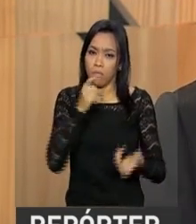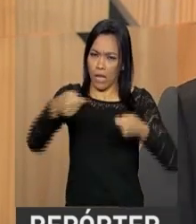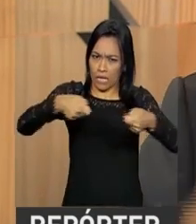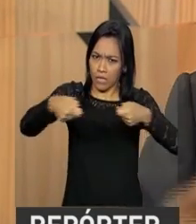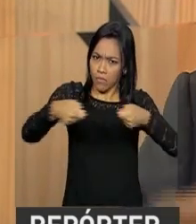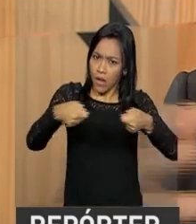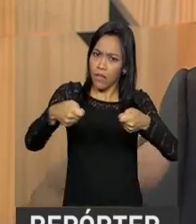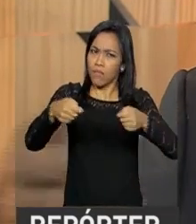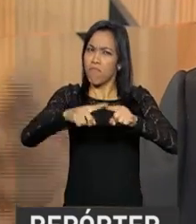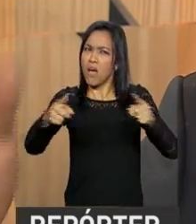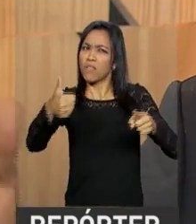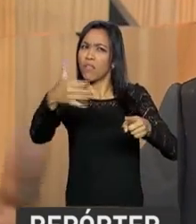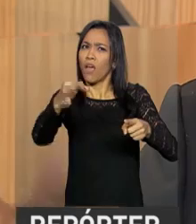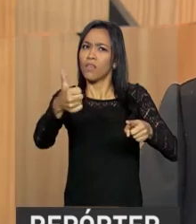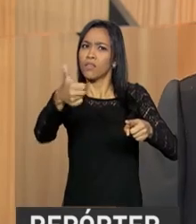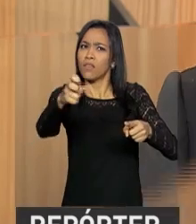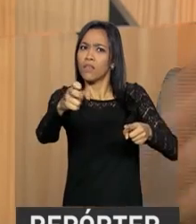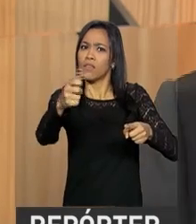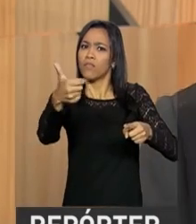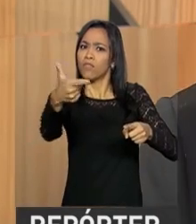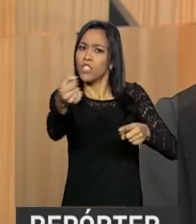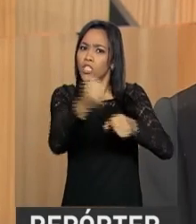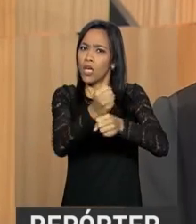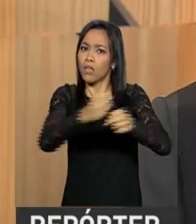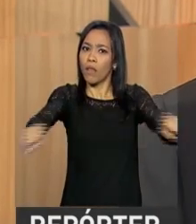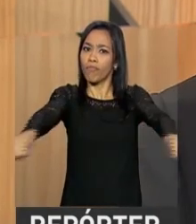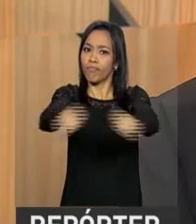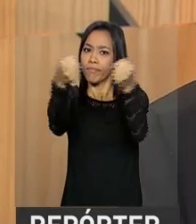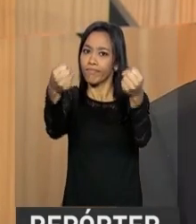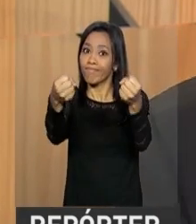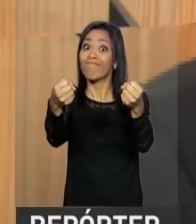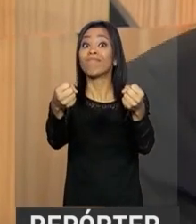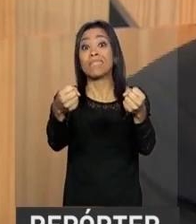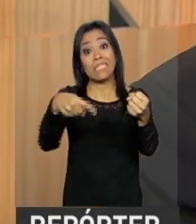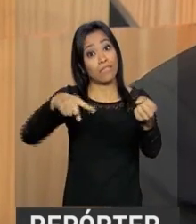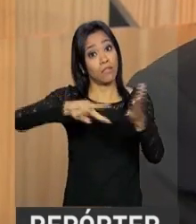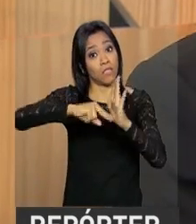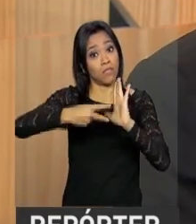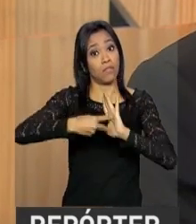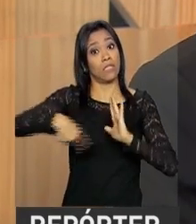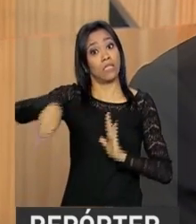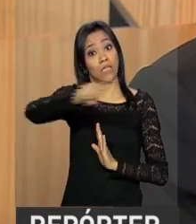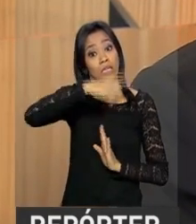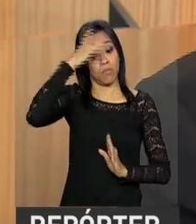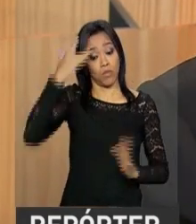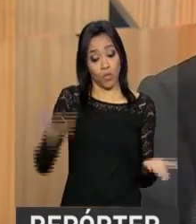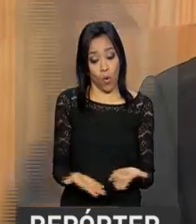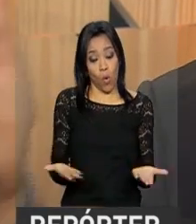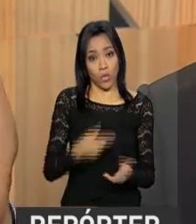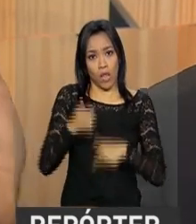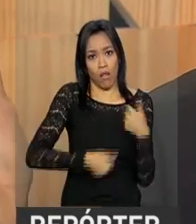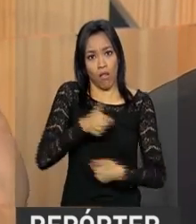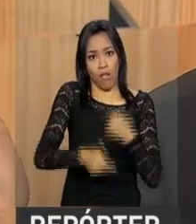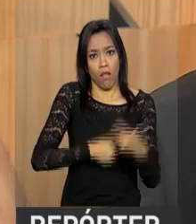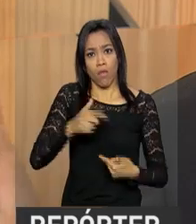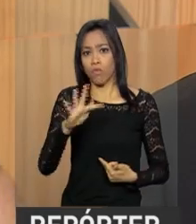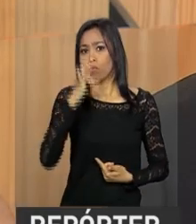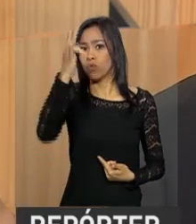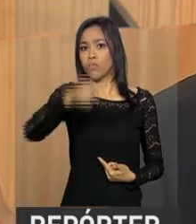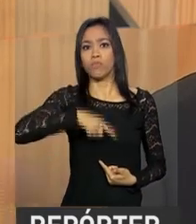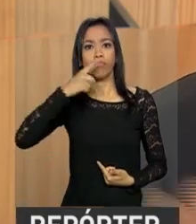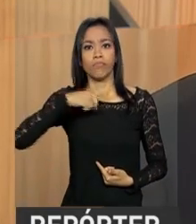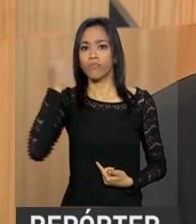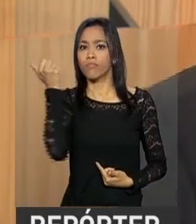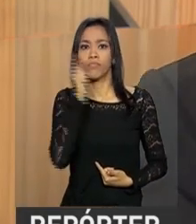equilibrada, mas que daqui a 10 ou 15 ou 20 anos ela quebrasse. Porque isso significaria que os trabalhadores de hoje não poderiam se aposentar